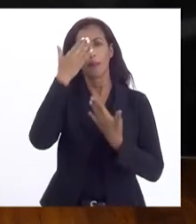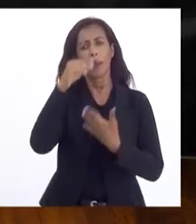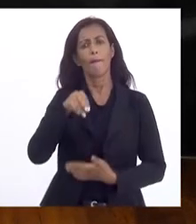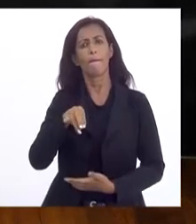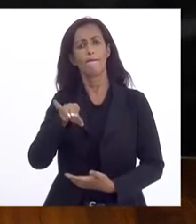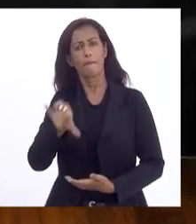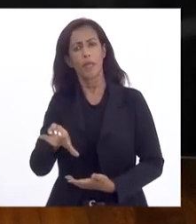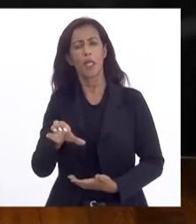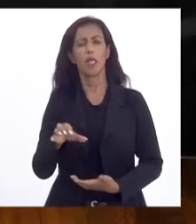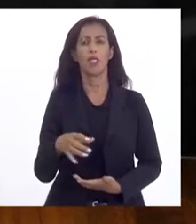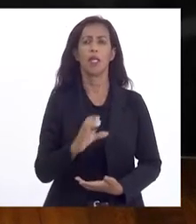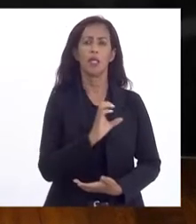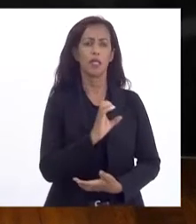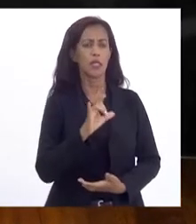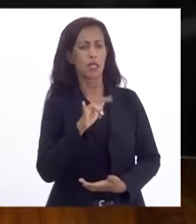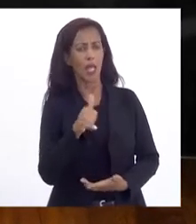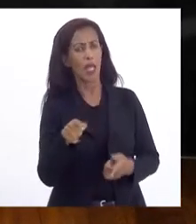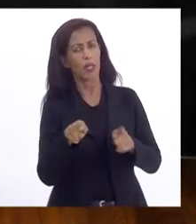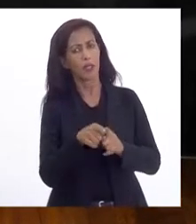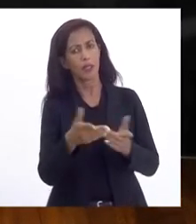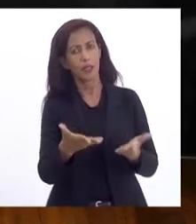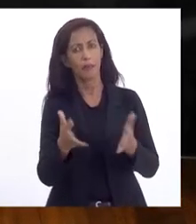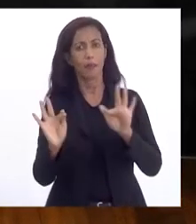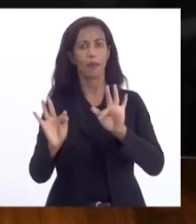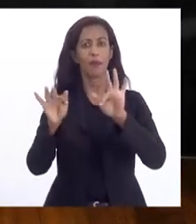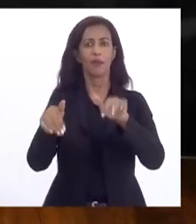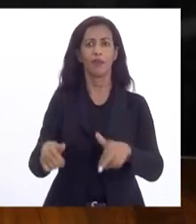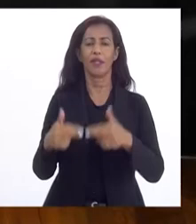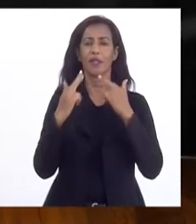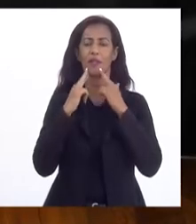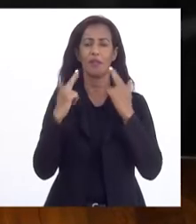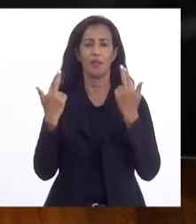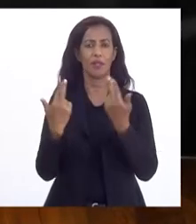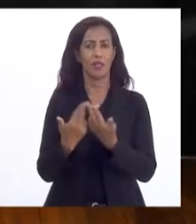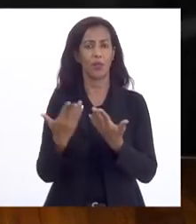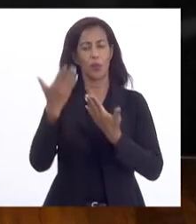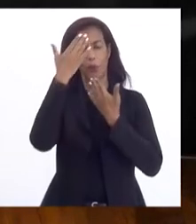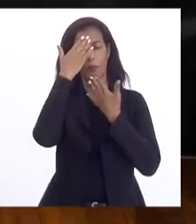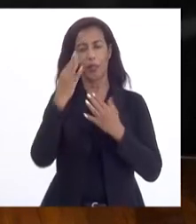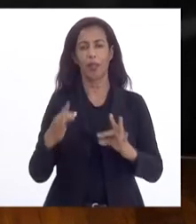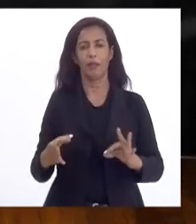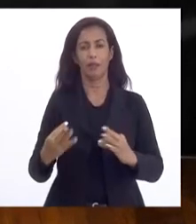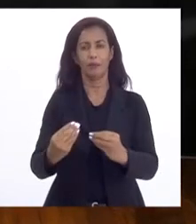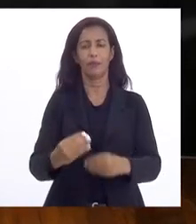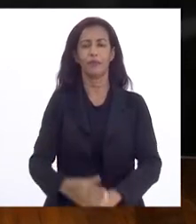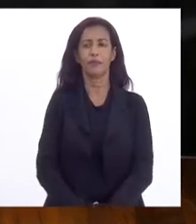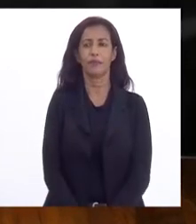Mink, parabéns. Deputado Célia, mais uma vez, está encerrada a nossa reunião. Obrigado a todos.